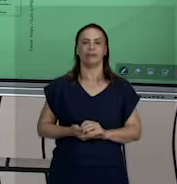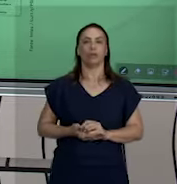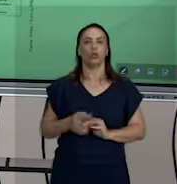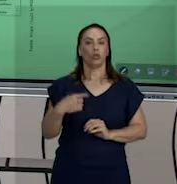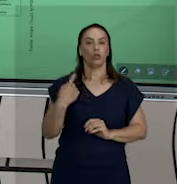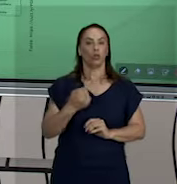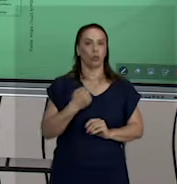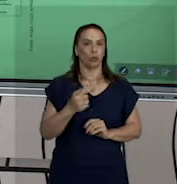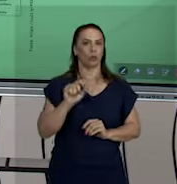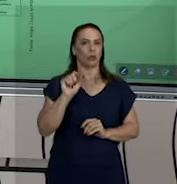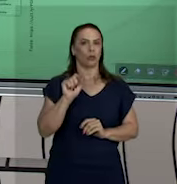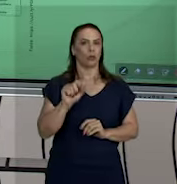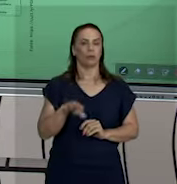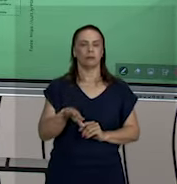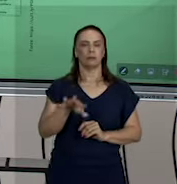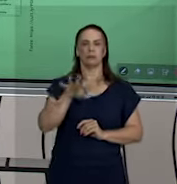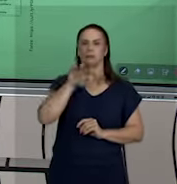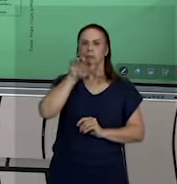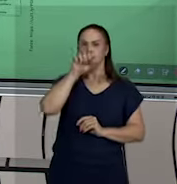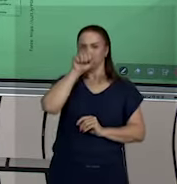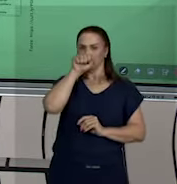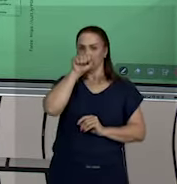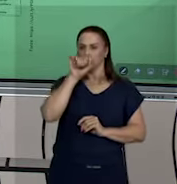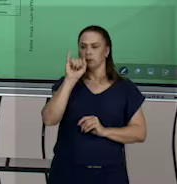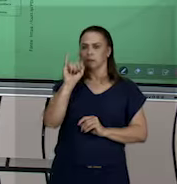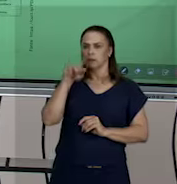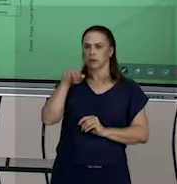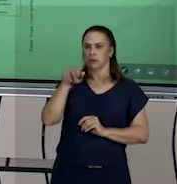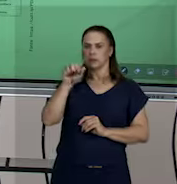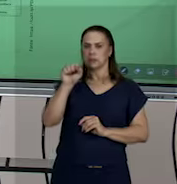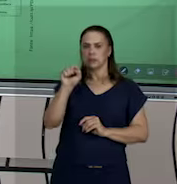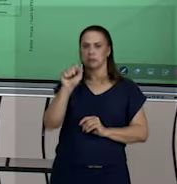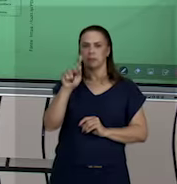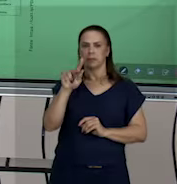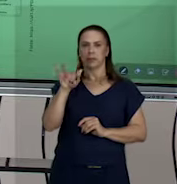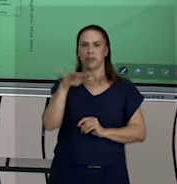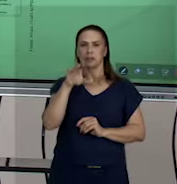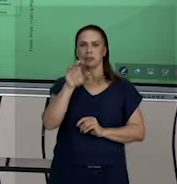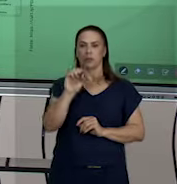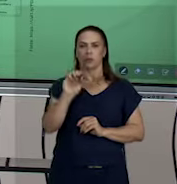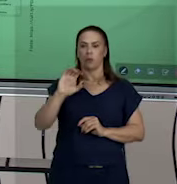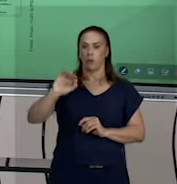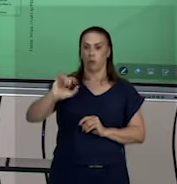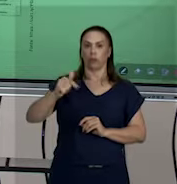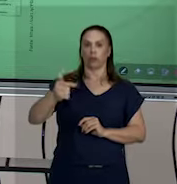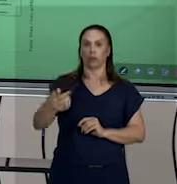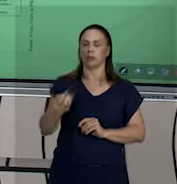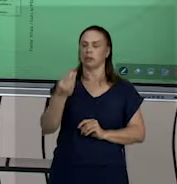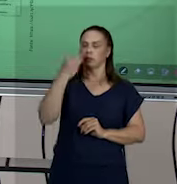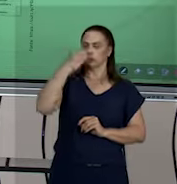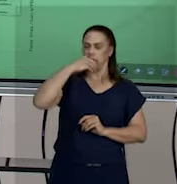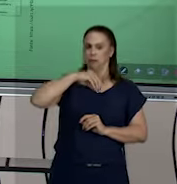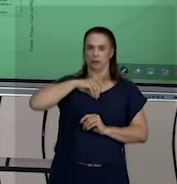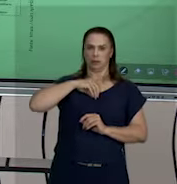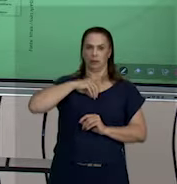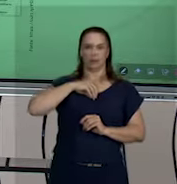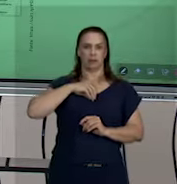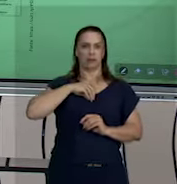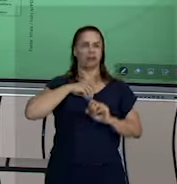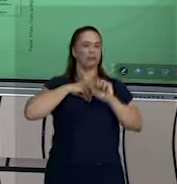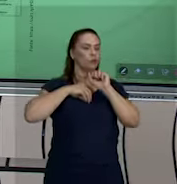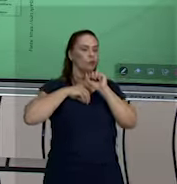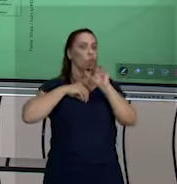Nós respiramos, na inspiração a gente leva oxigênio, na expiração sai